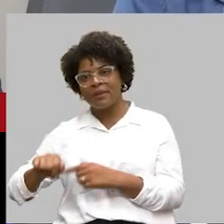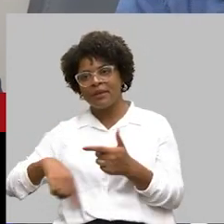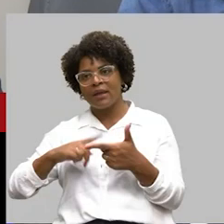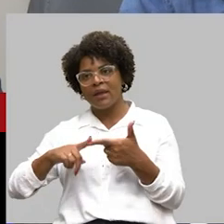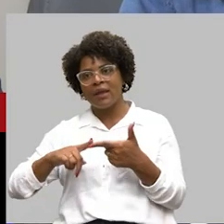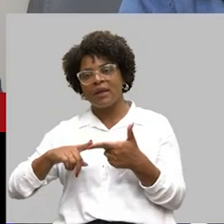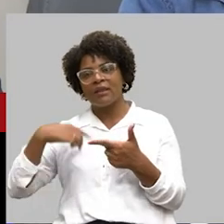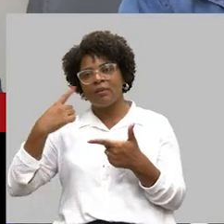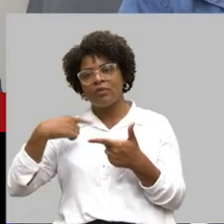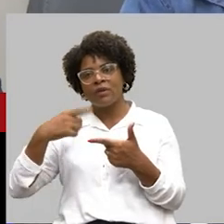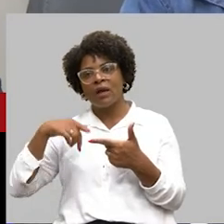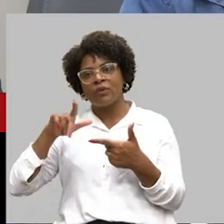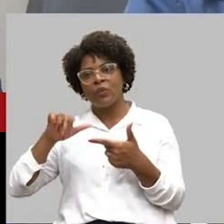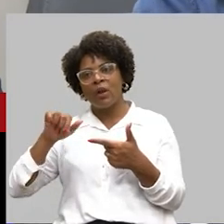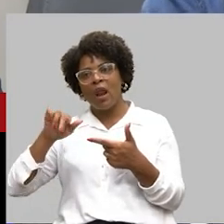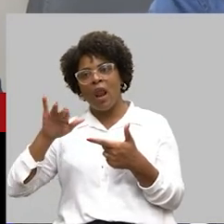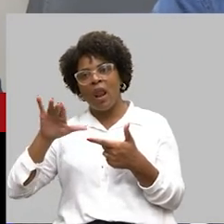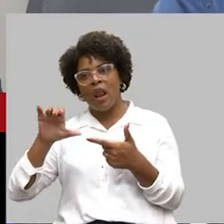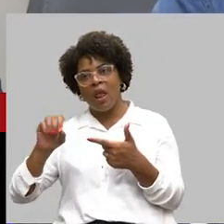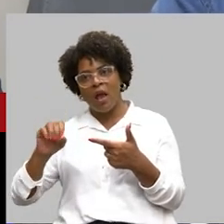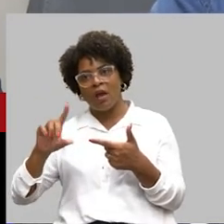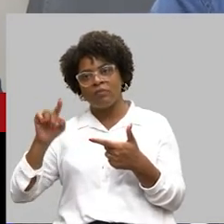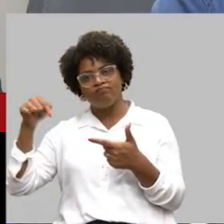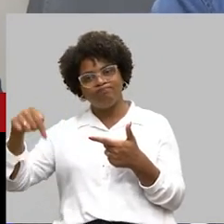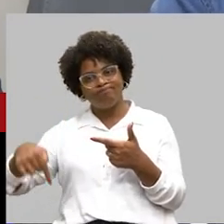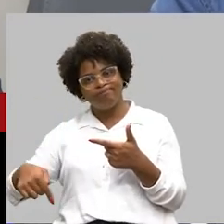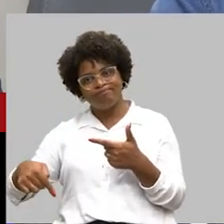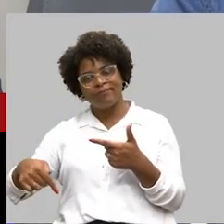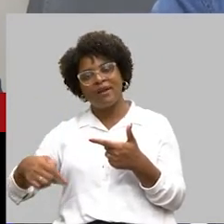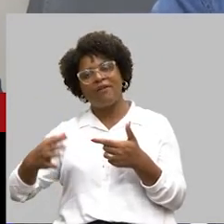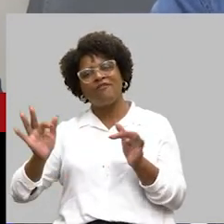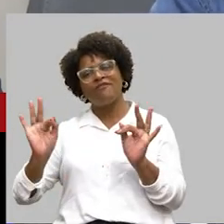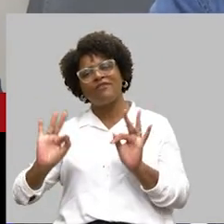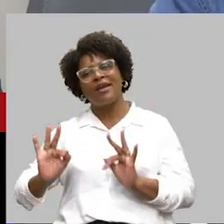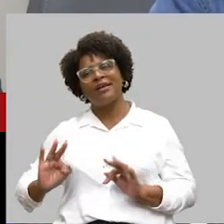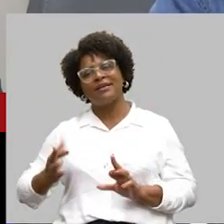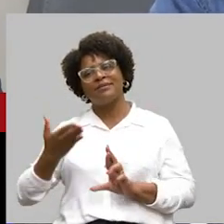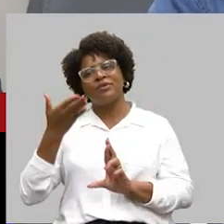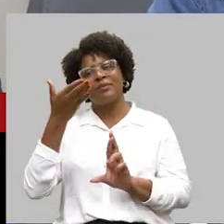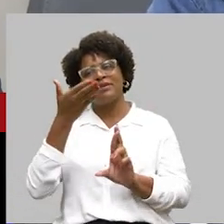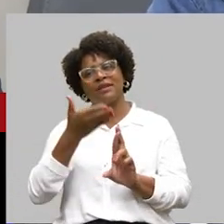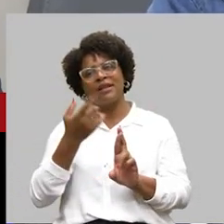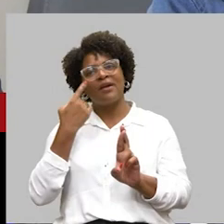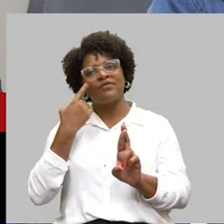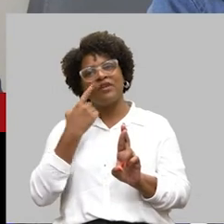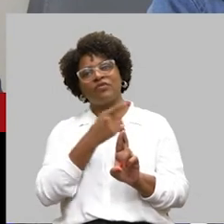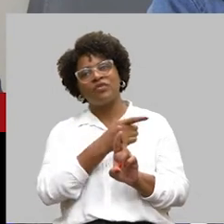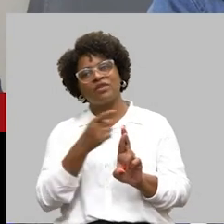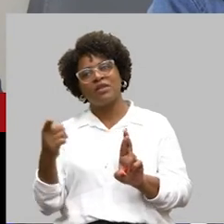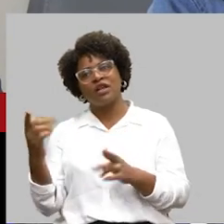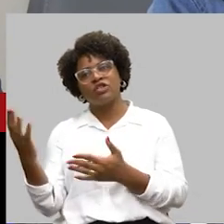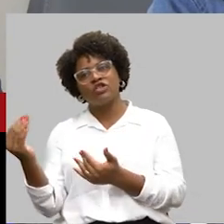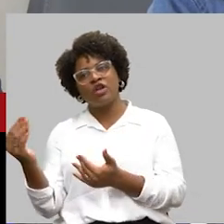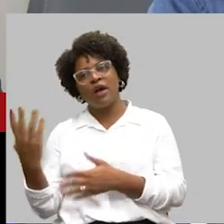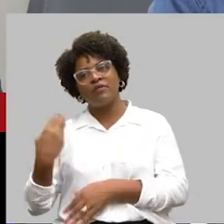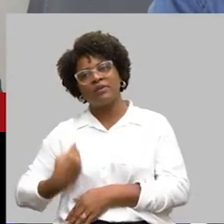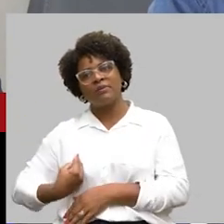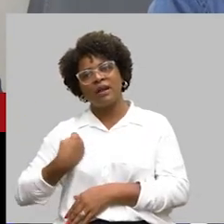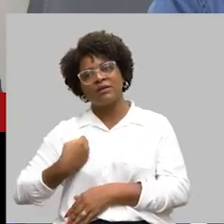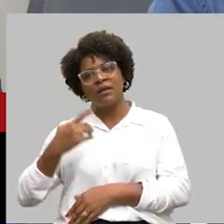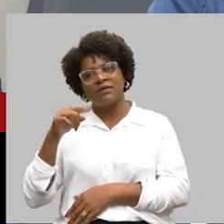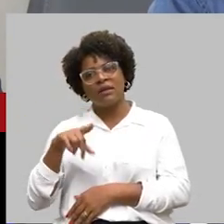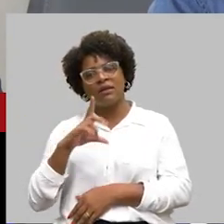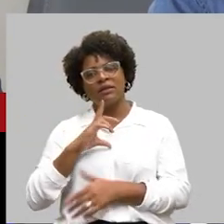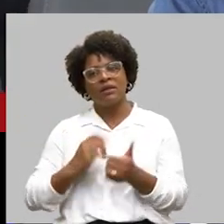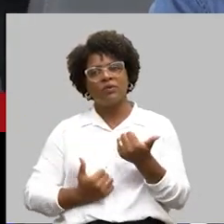e assim eu fico muito feliz de estar representando ver tanto jovens aqui presentees ver todo esse apoio para essa